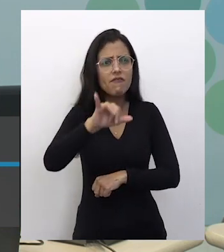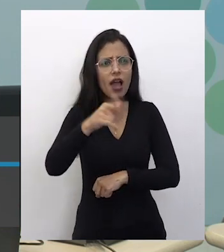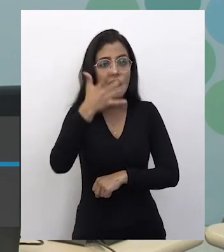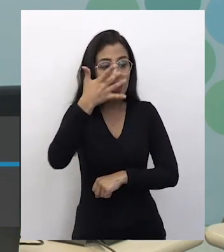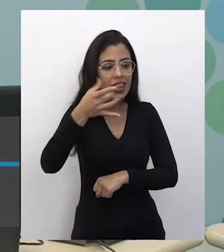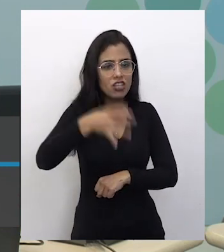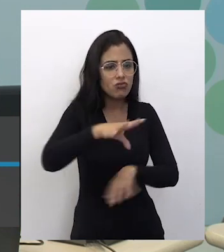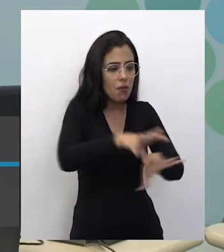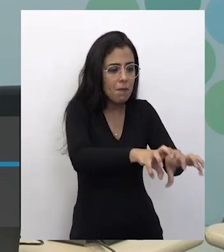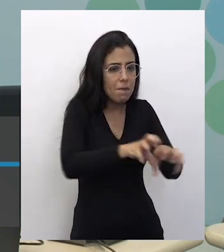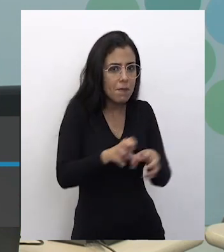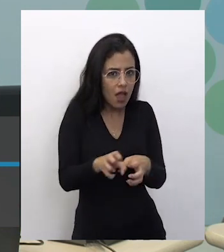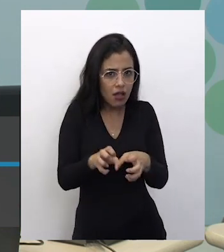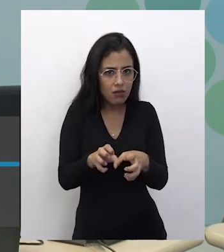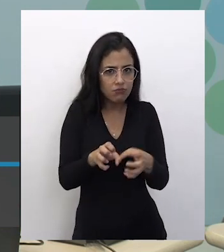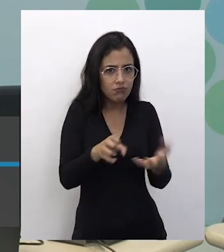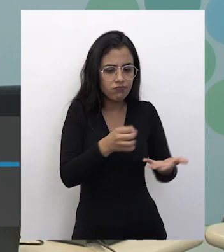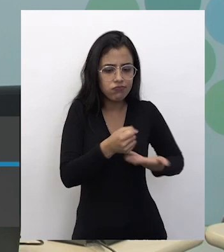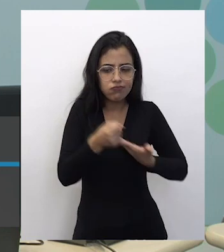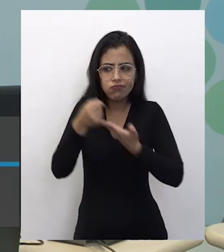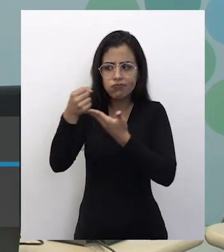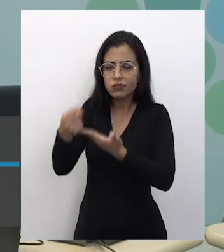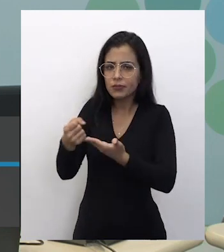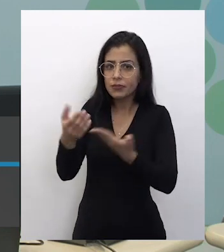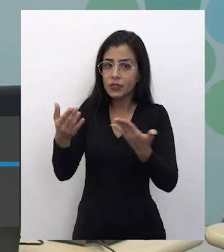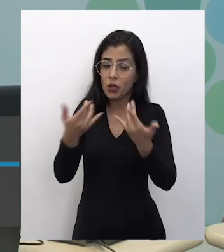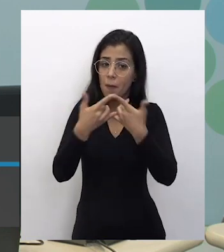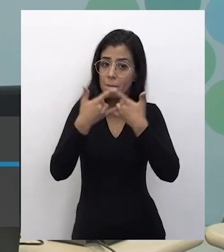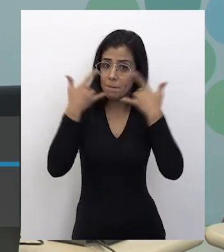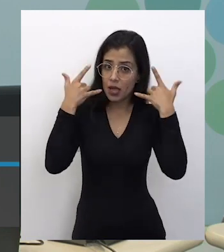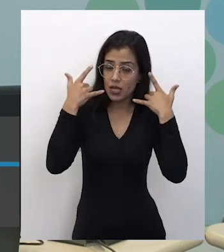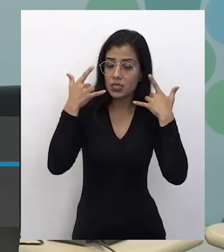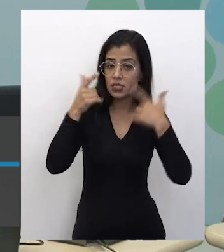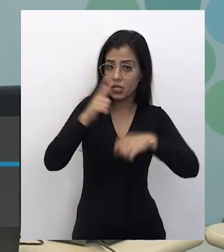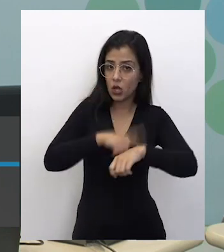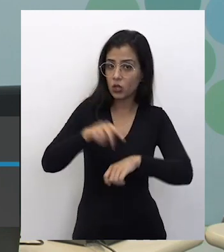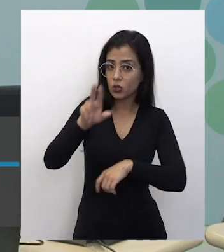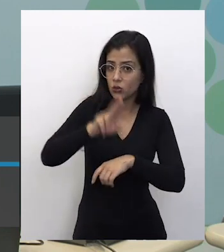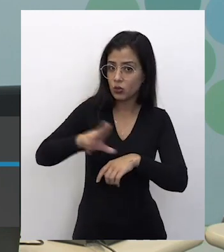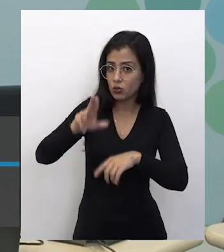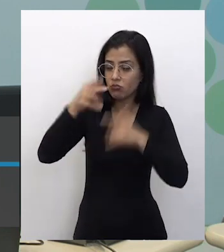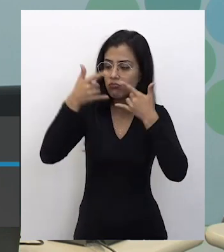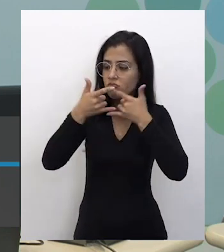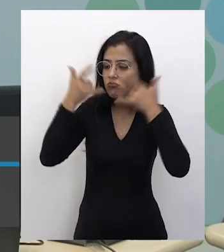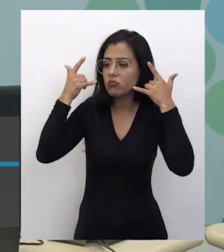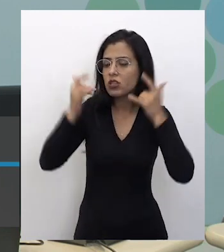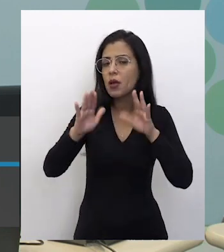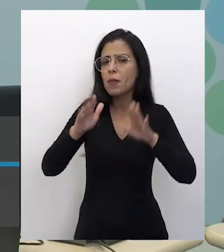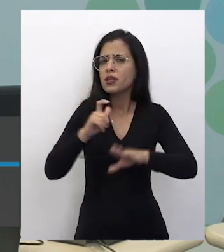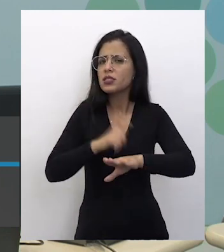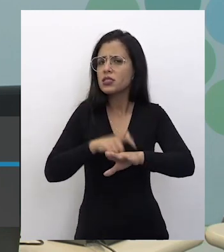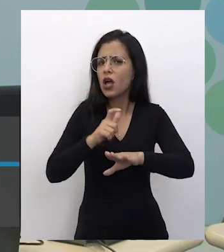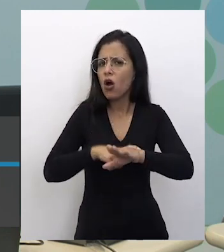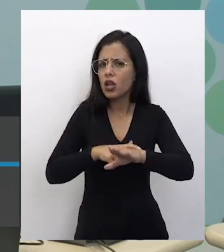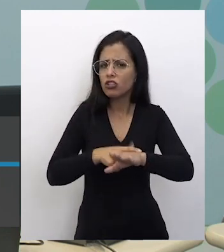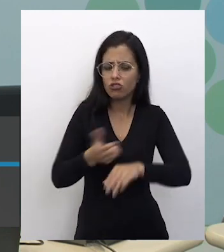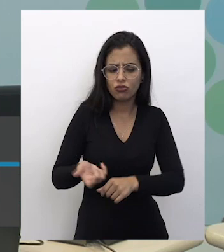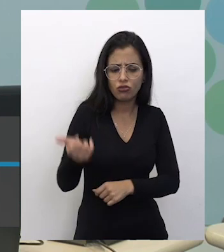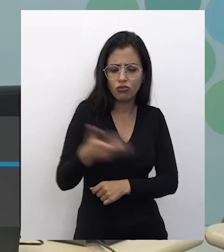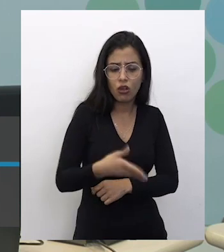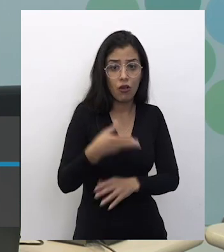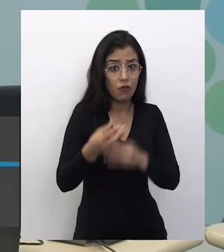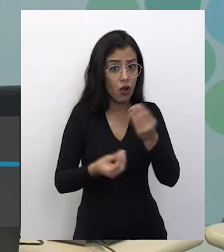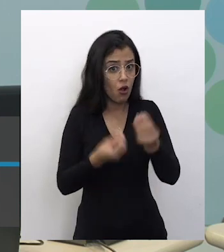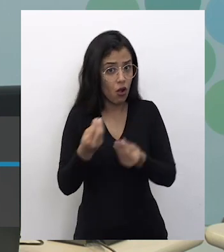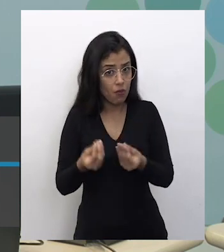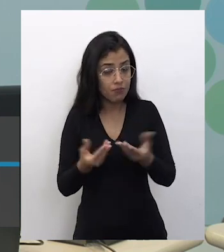máscara, ela não é só uma necessidade de proteção, você tem que tomar cuidado também na questão de como descartar, né? Então, o novo eu me